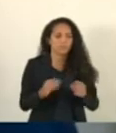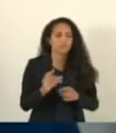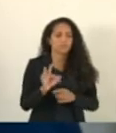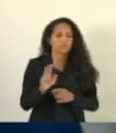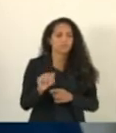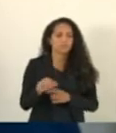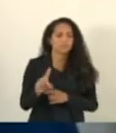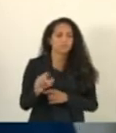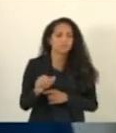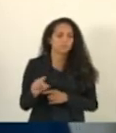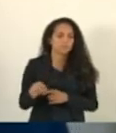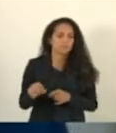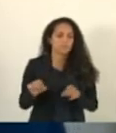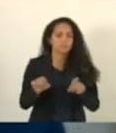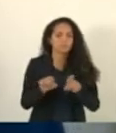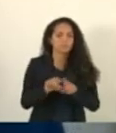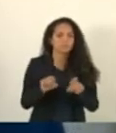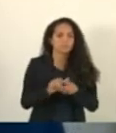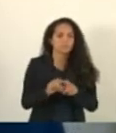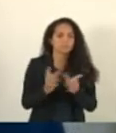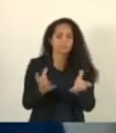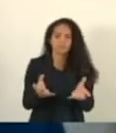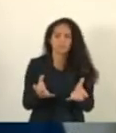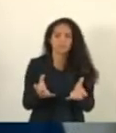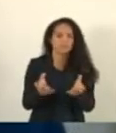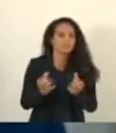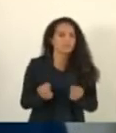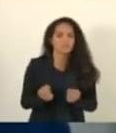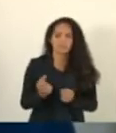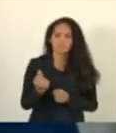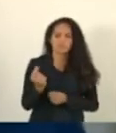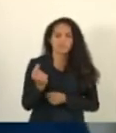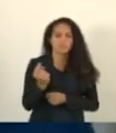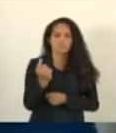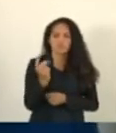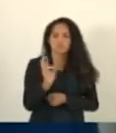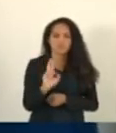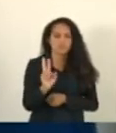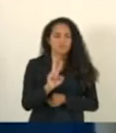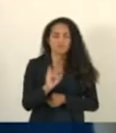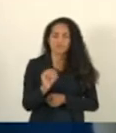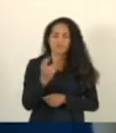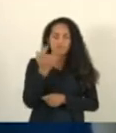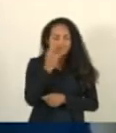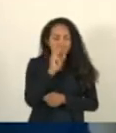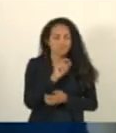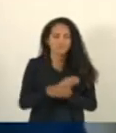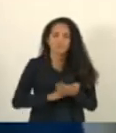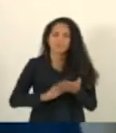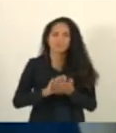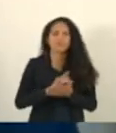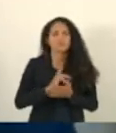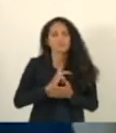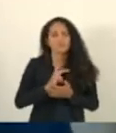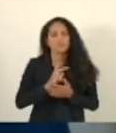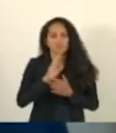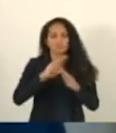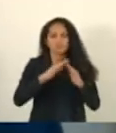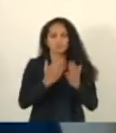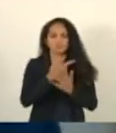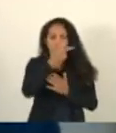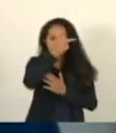FUNPAS, que não receberá nenhum real para que a gente tenha investimentos em escolas do município de